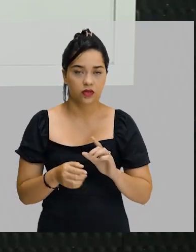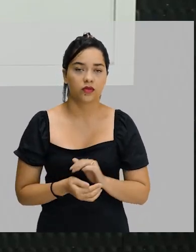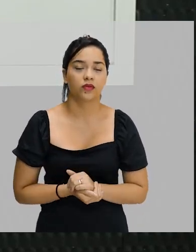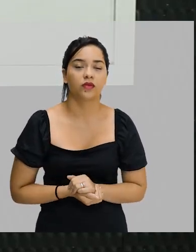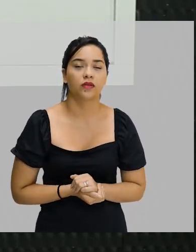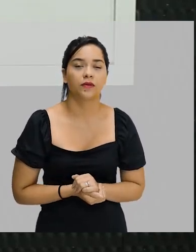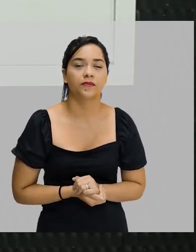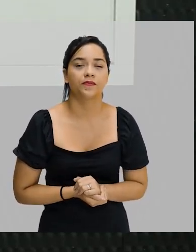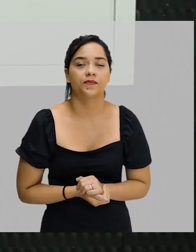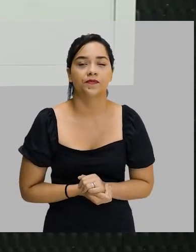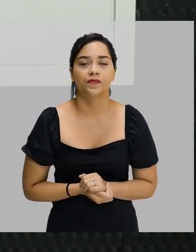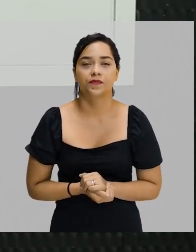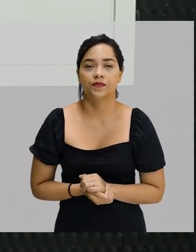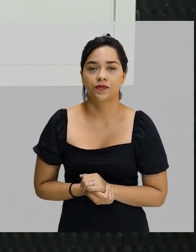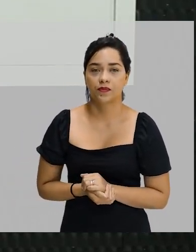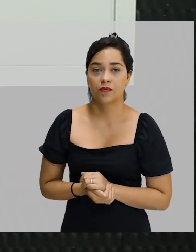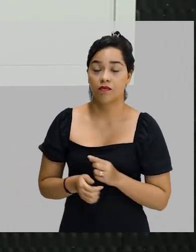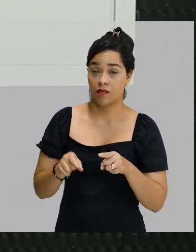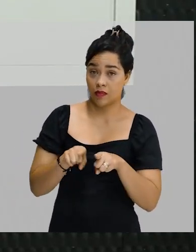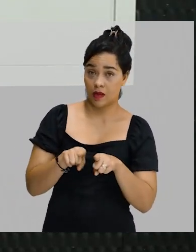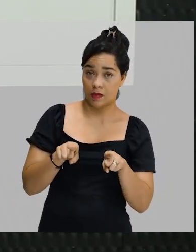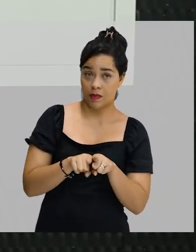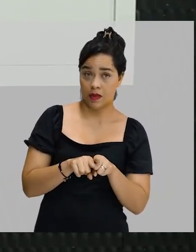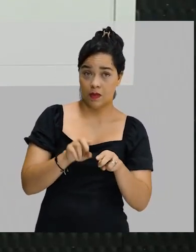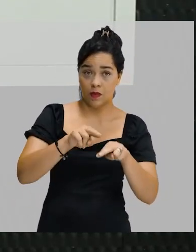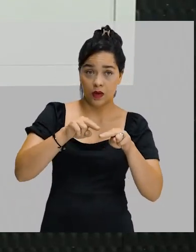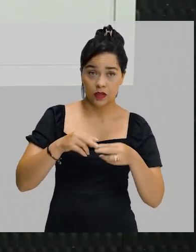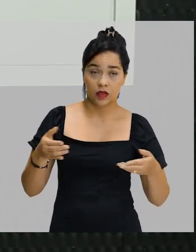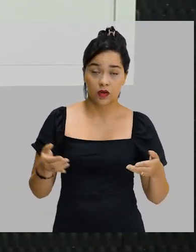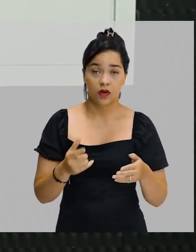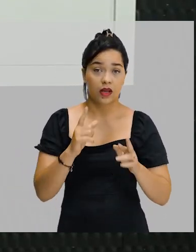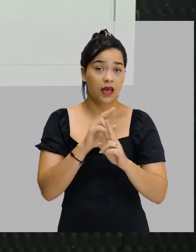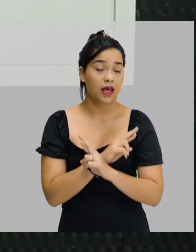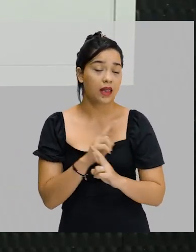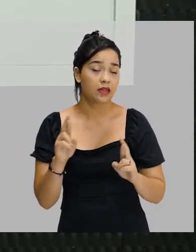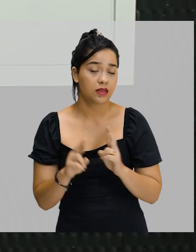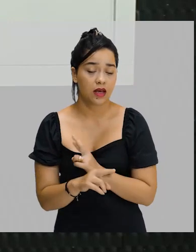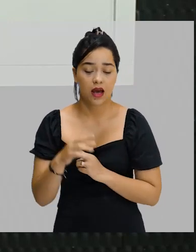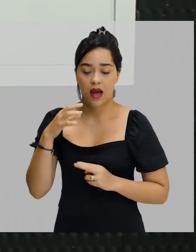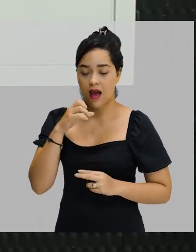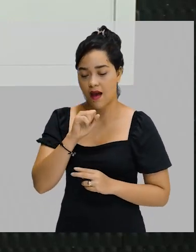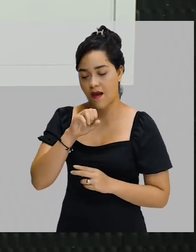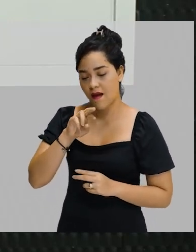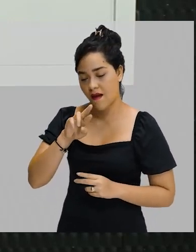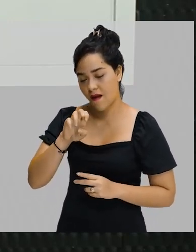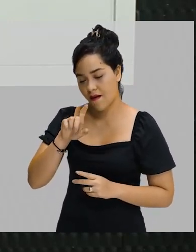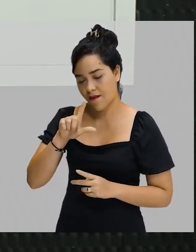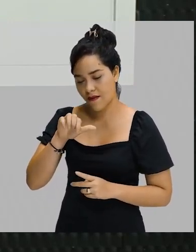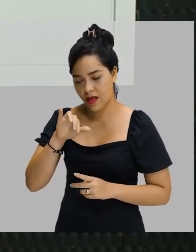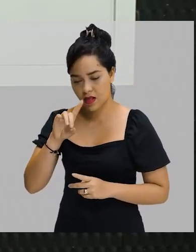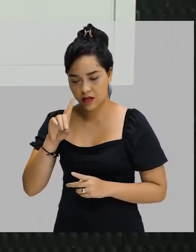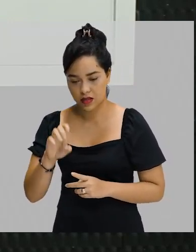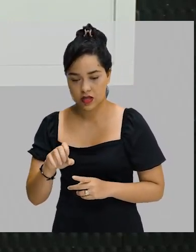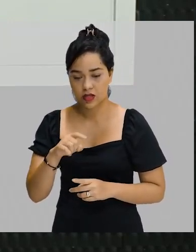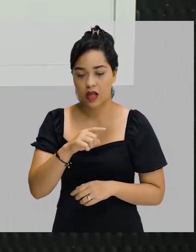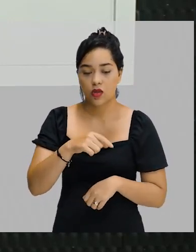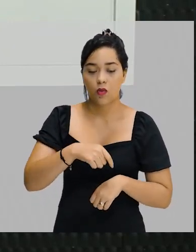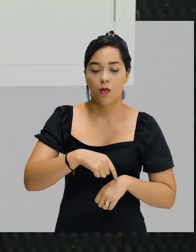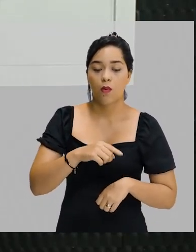ok? Neste caso, nós vamos relacionar a velocidade com a velocidade lá no ponto